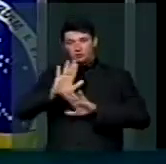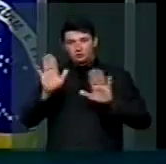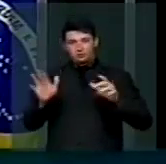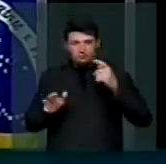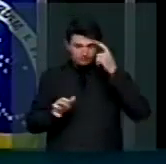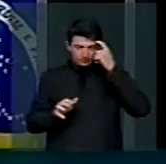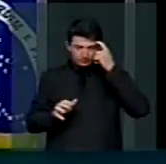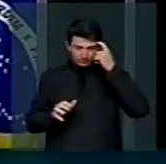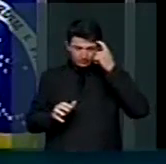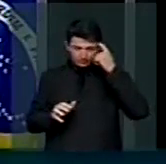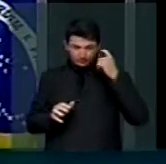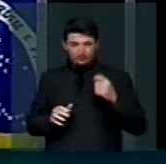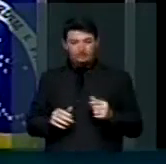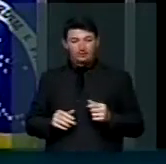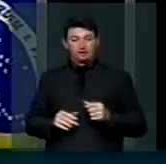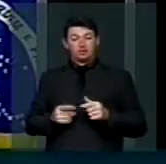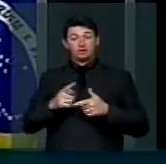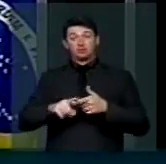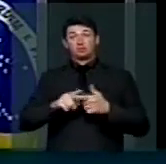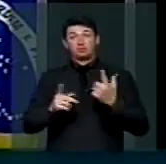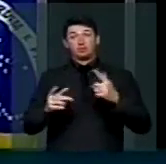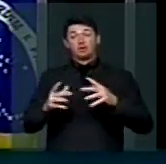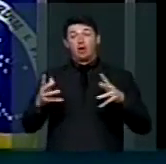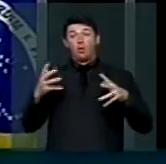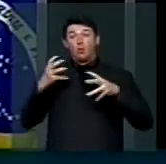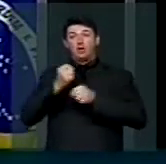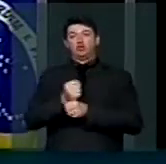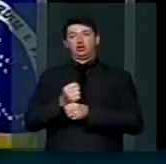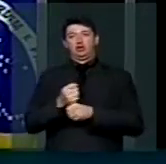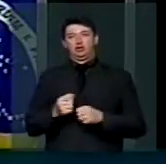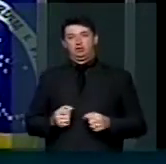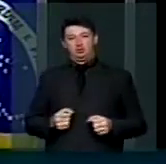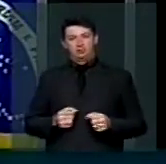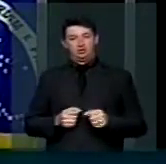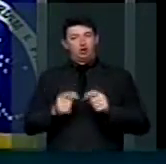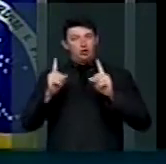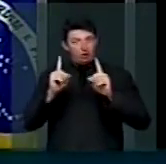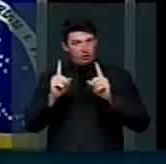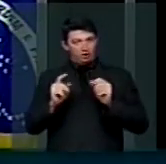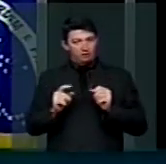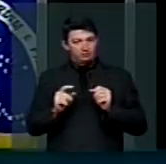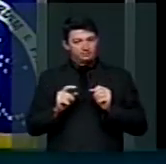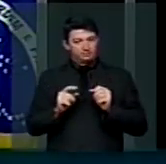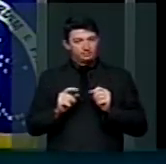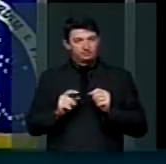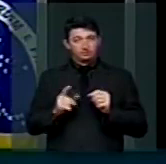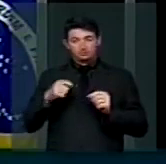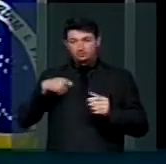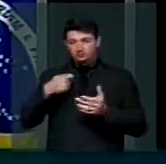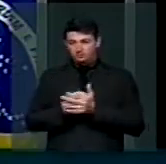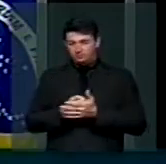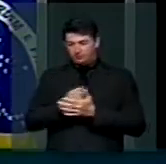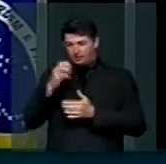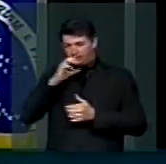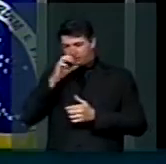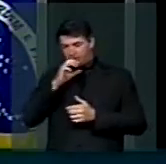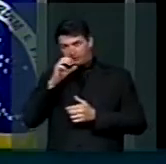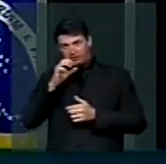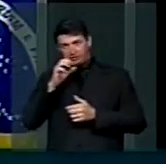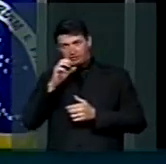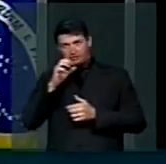né? Essa questão do volume. Olhe, se além de eu já pagar pela